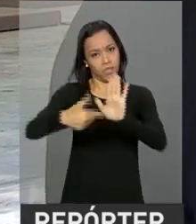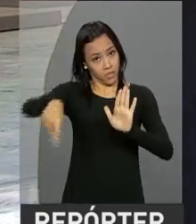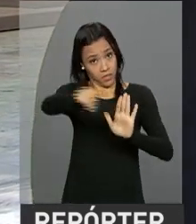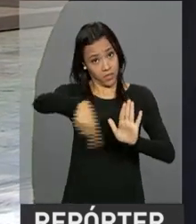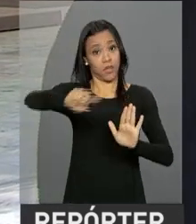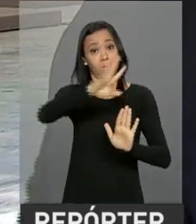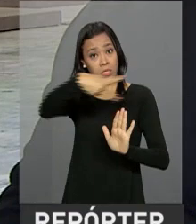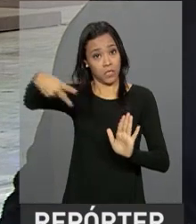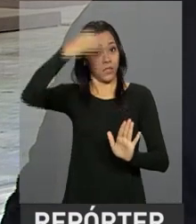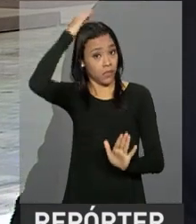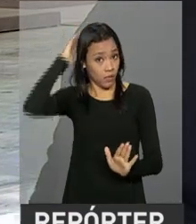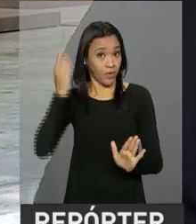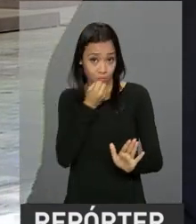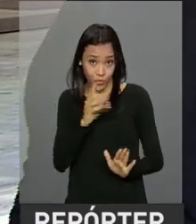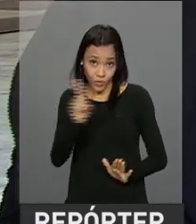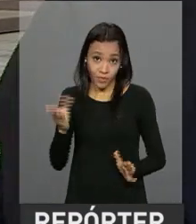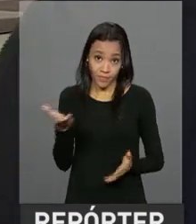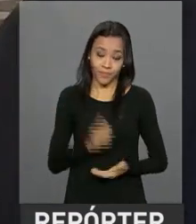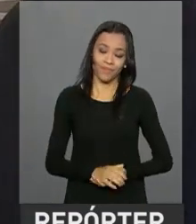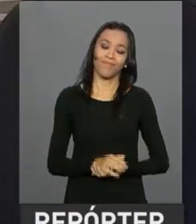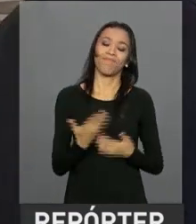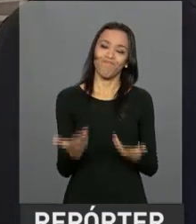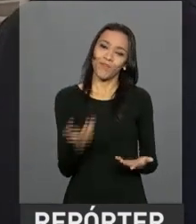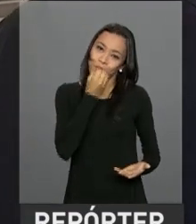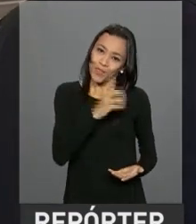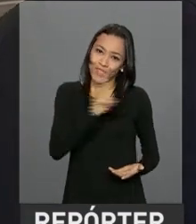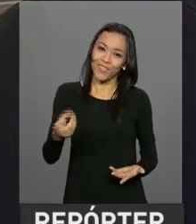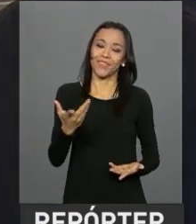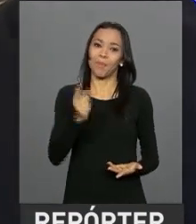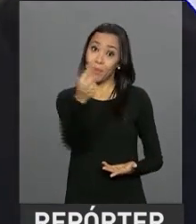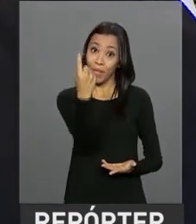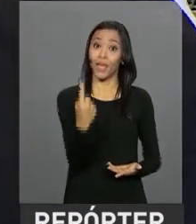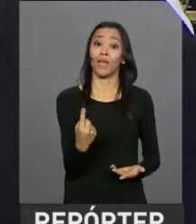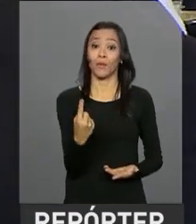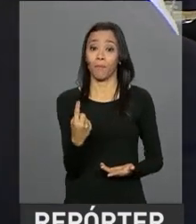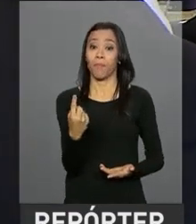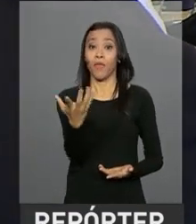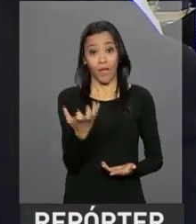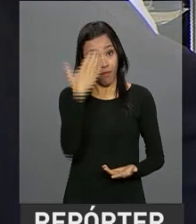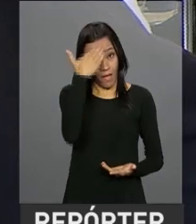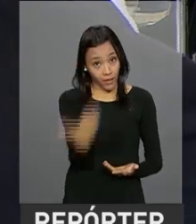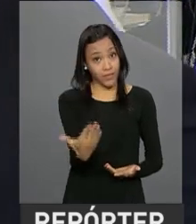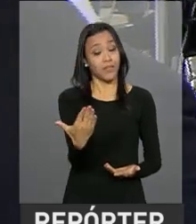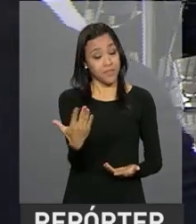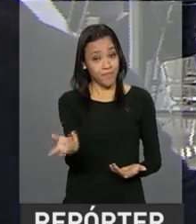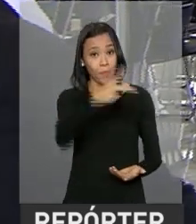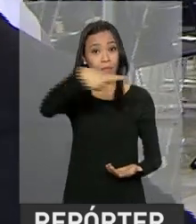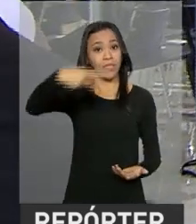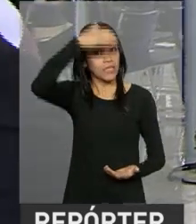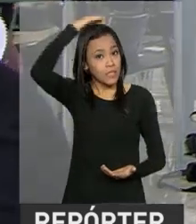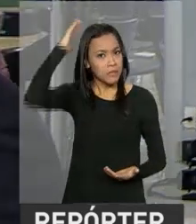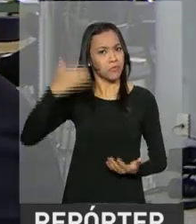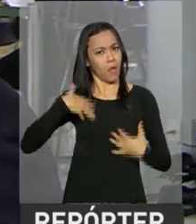Michel Temer nessa ocasião bom dia bom dia na primeira em primeiro lugar nós nós queríamos agradecer inclusive ao presidente por